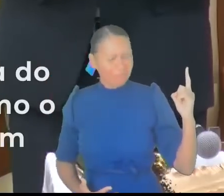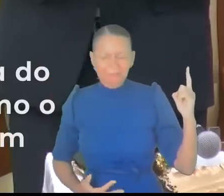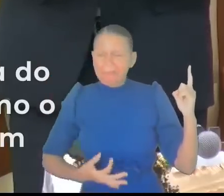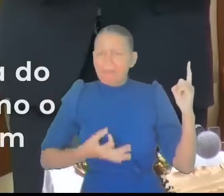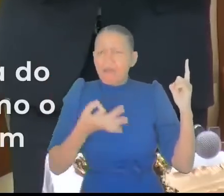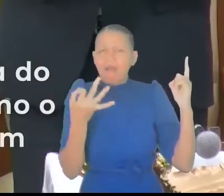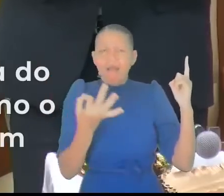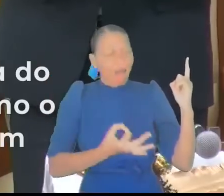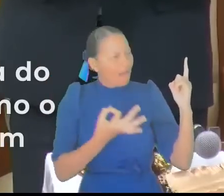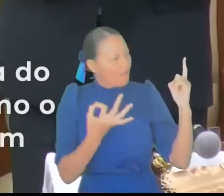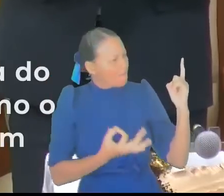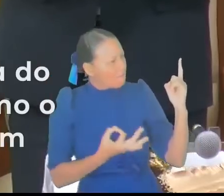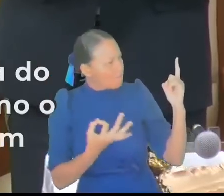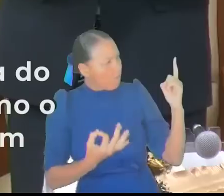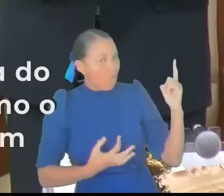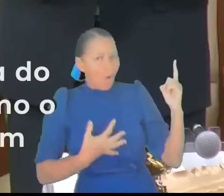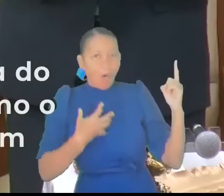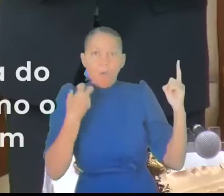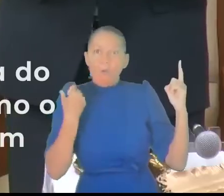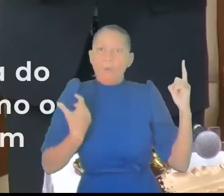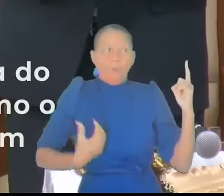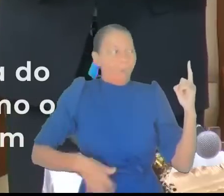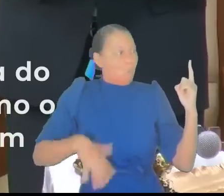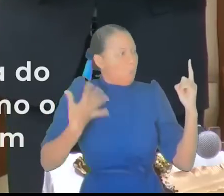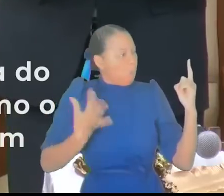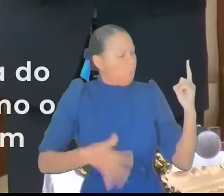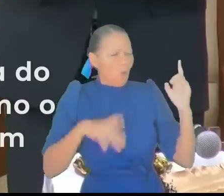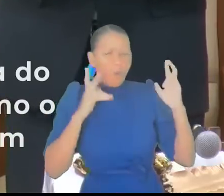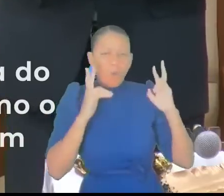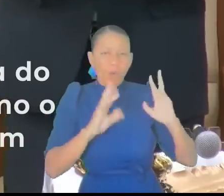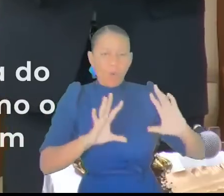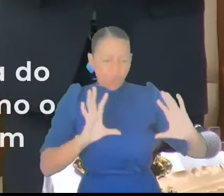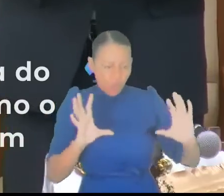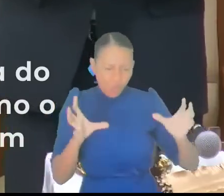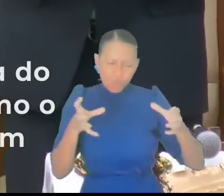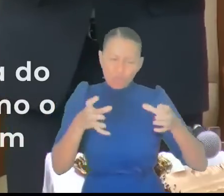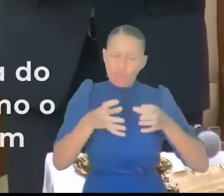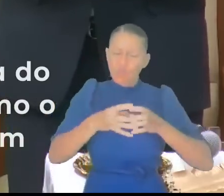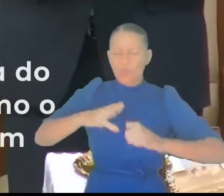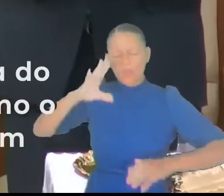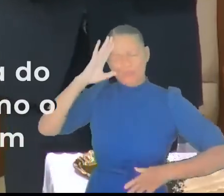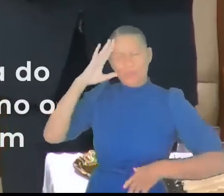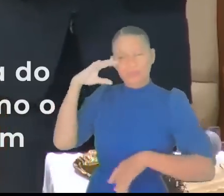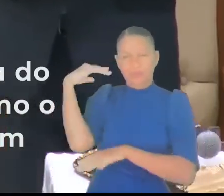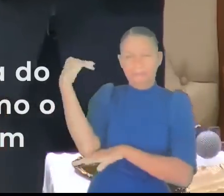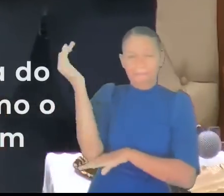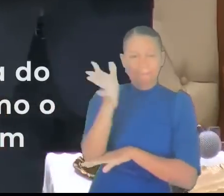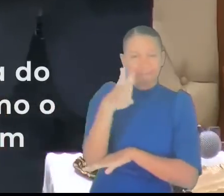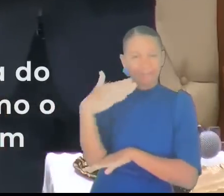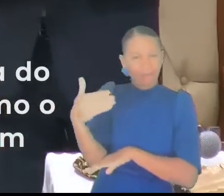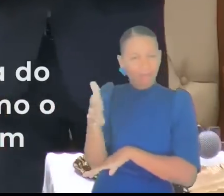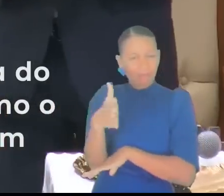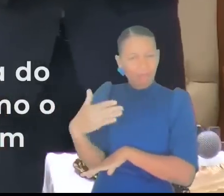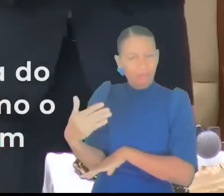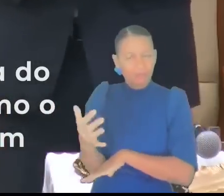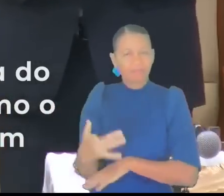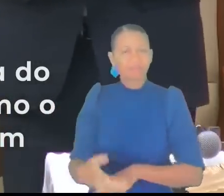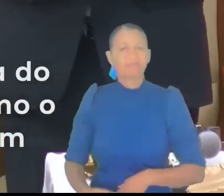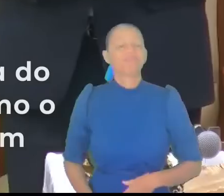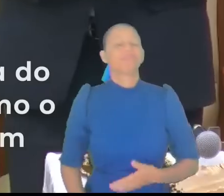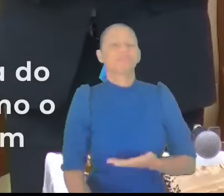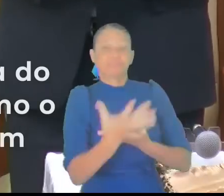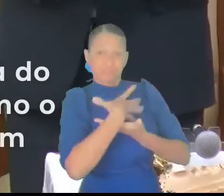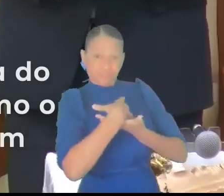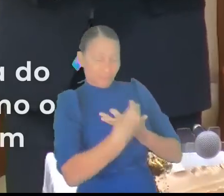formidável ou terrível como o exército com bandeiras? Eu vou ler, vocês repetem. Quem é esta